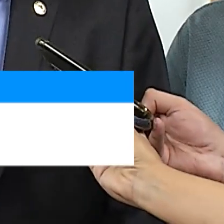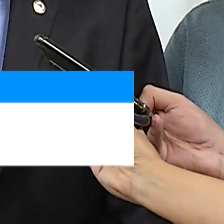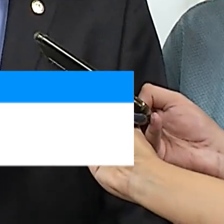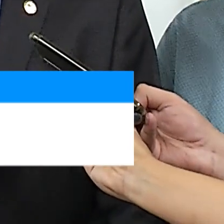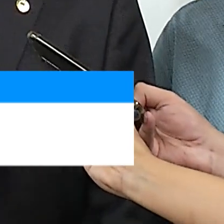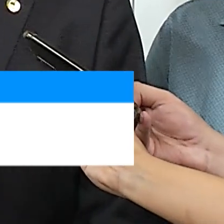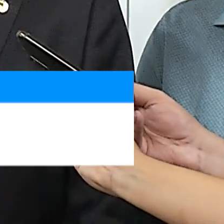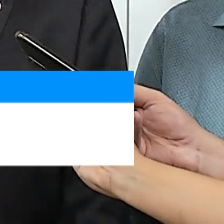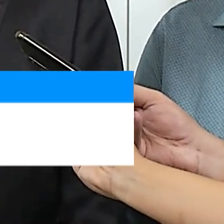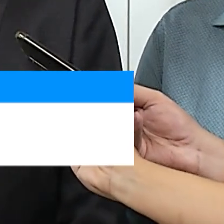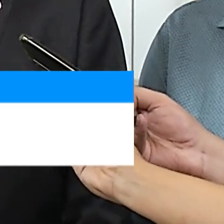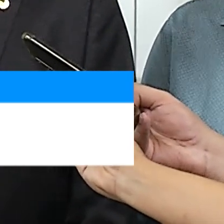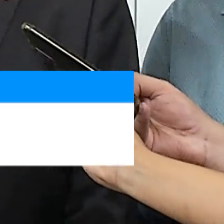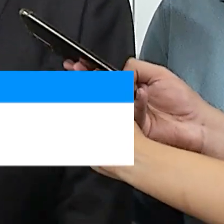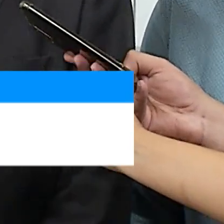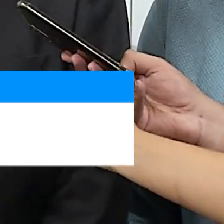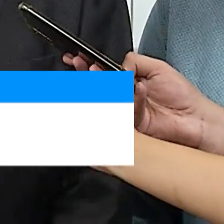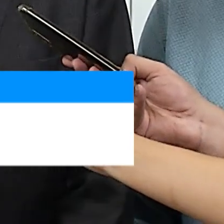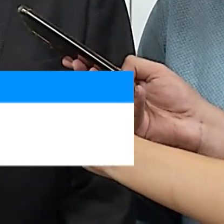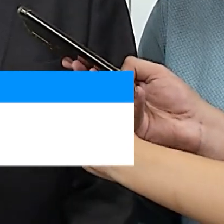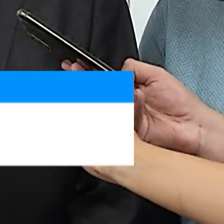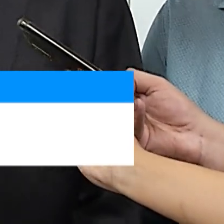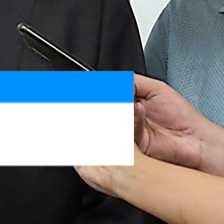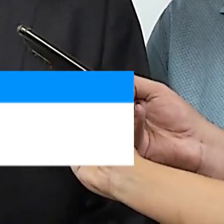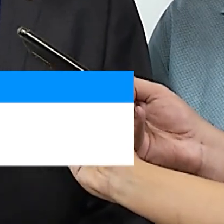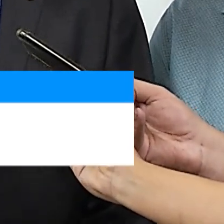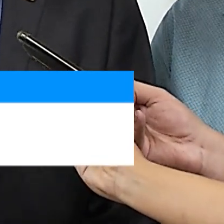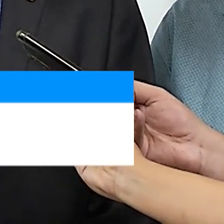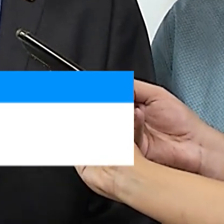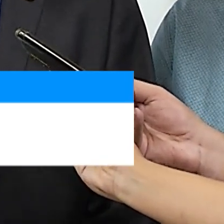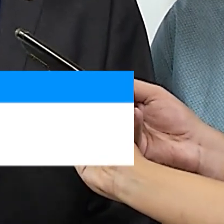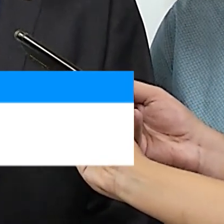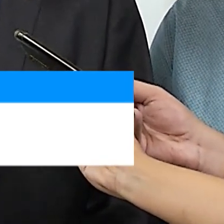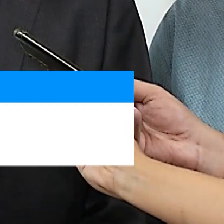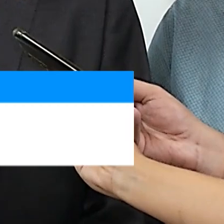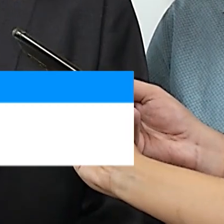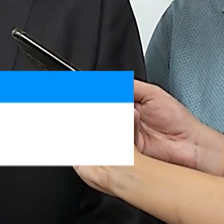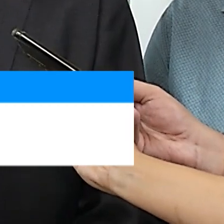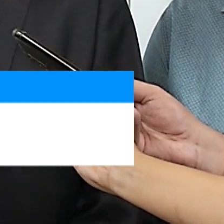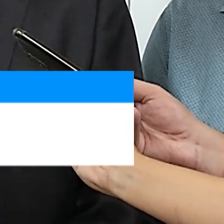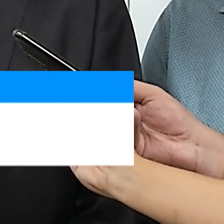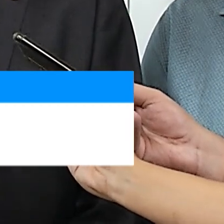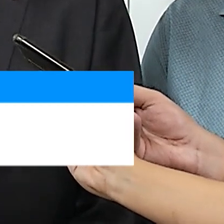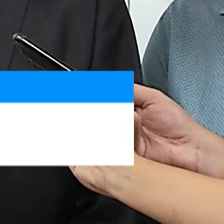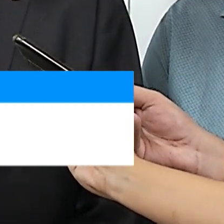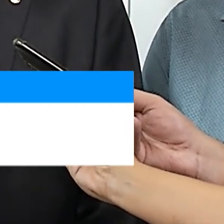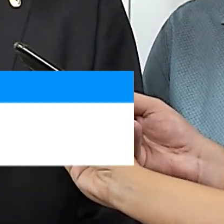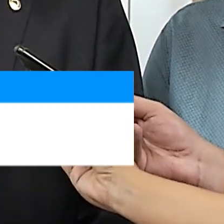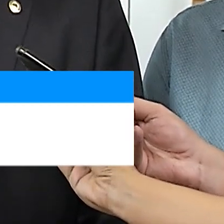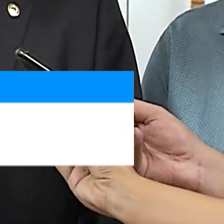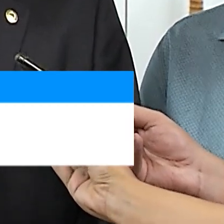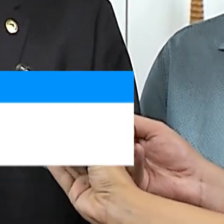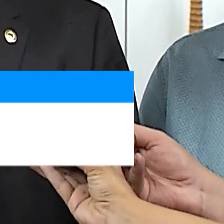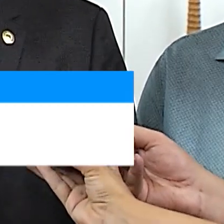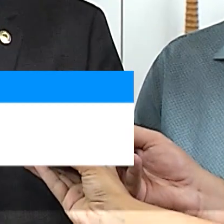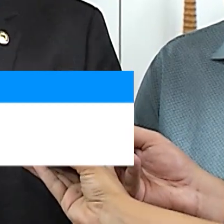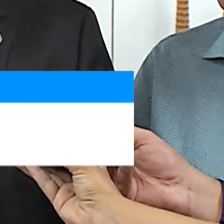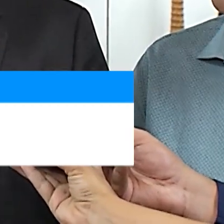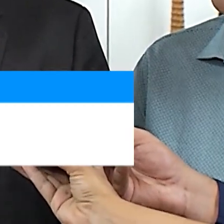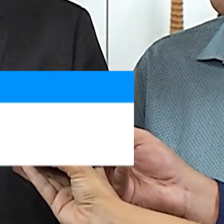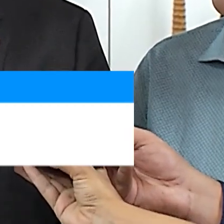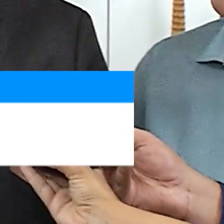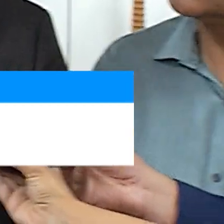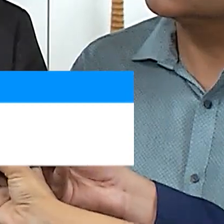Poder Legislativo, que é a nossa meta, sempre foi de todos os 24 deputados da Casa, mas em especial dizer que a